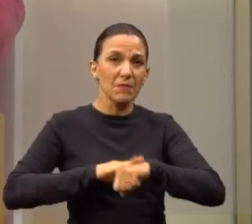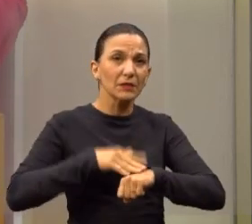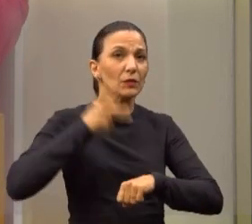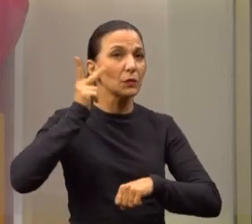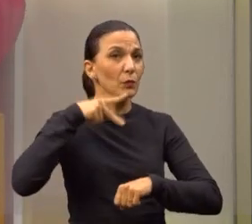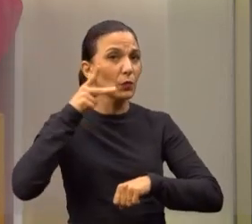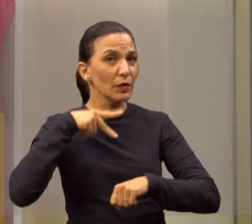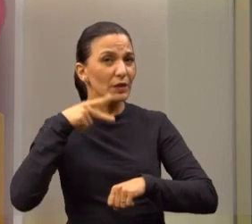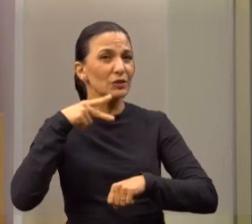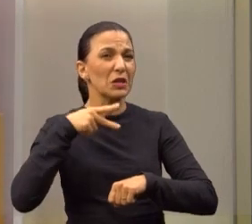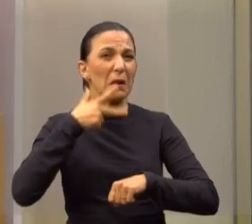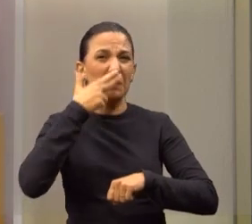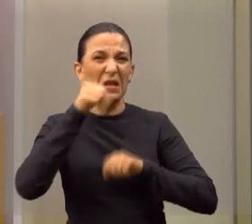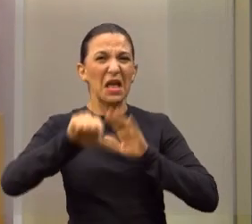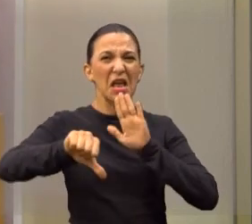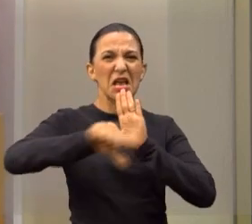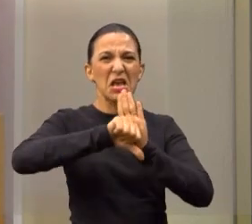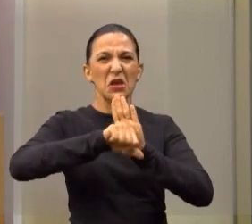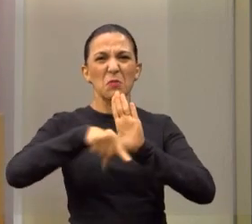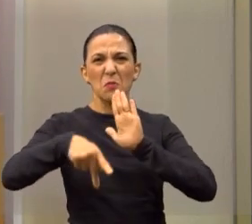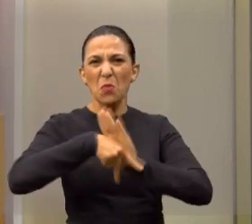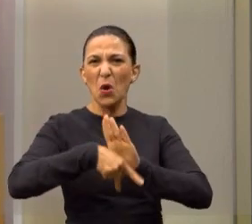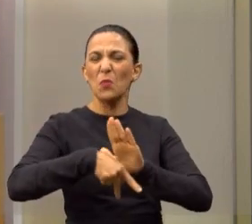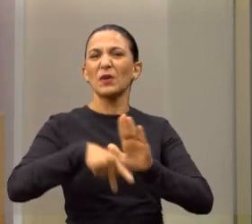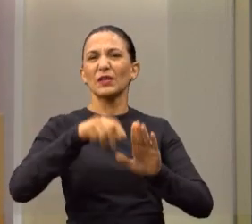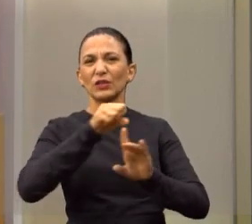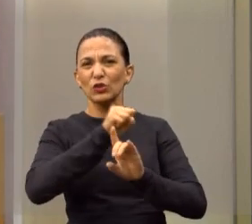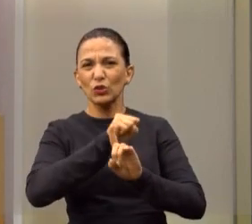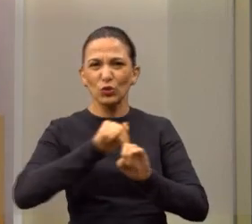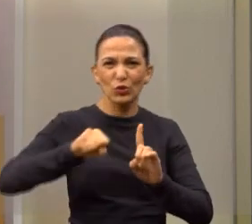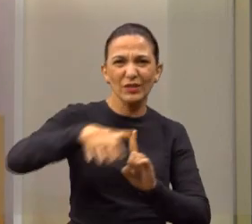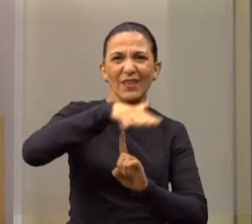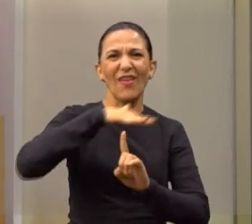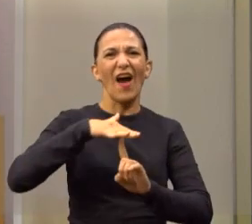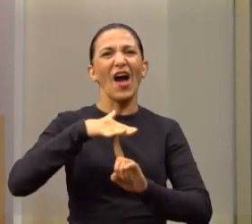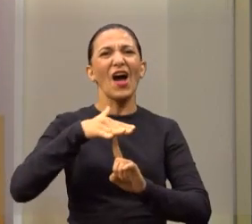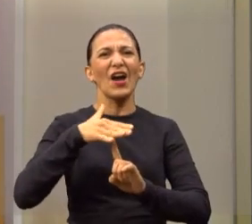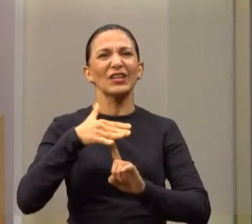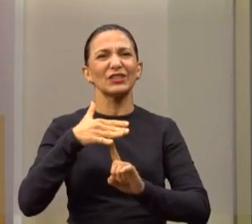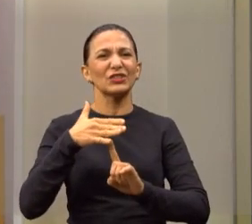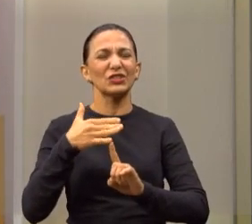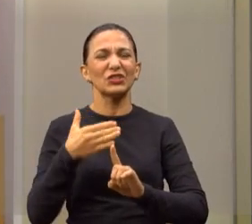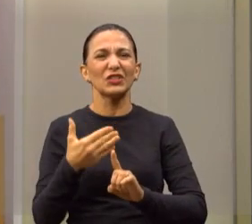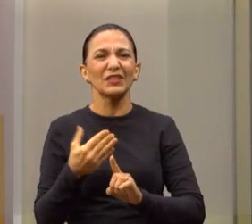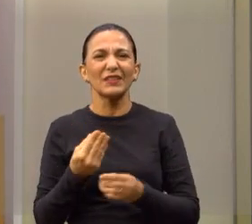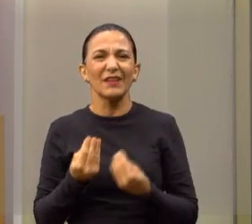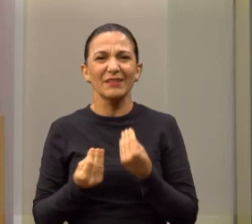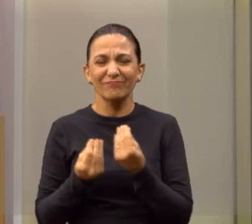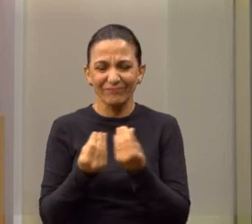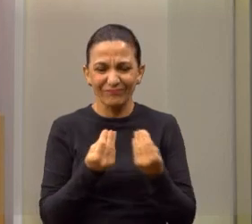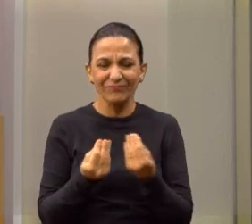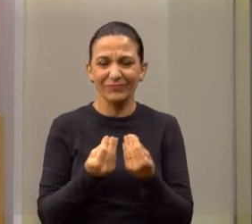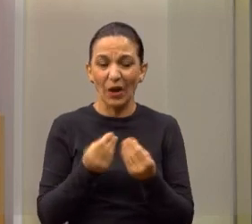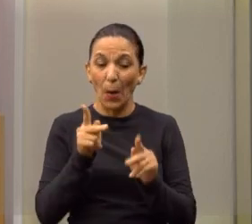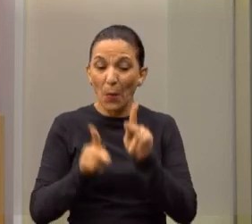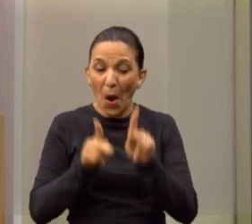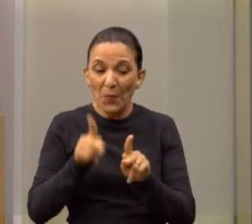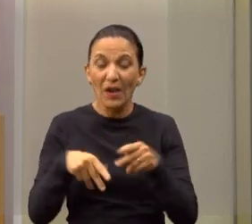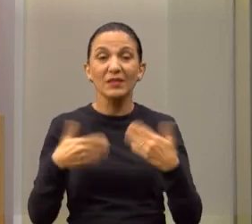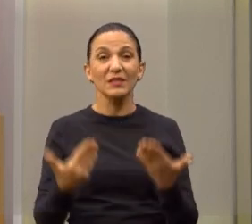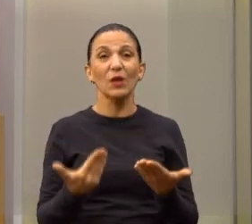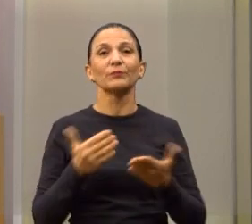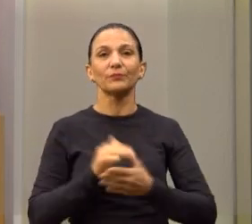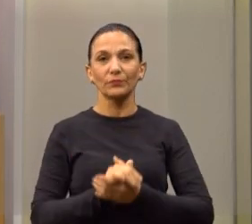está sendo criminalizada pela sociedade, pelo senso comum, e isso me deixa muito preocupada, vereadora Fabi. Por quê?